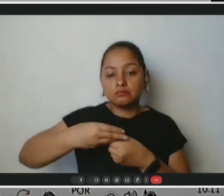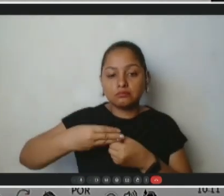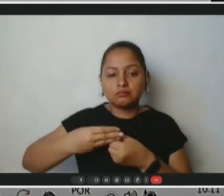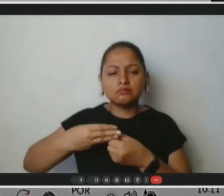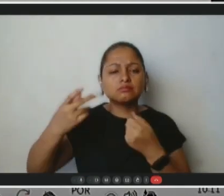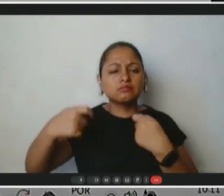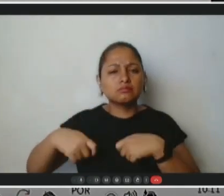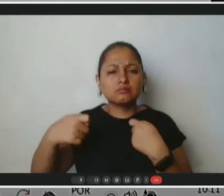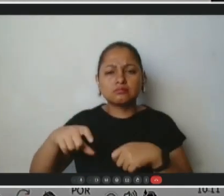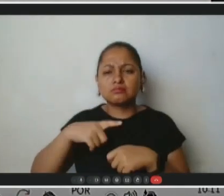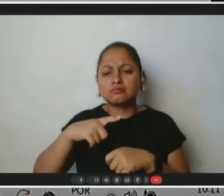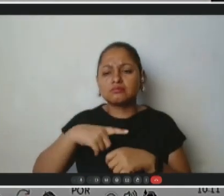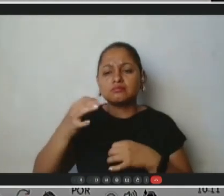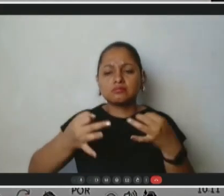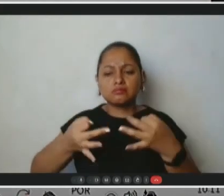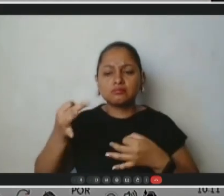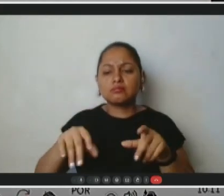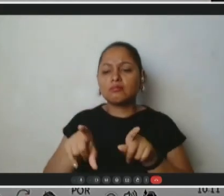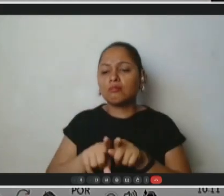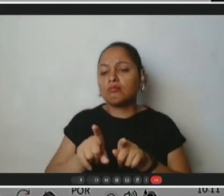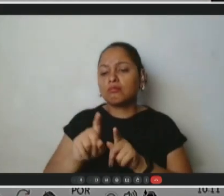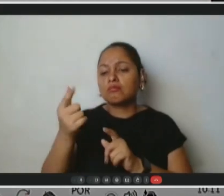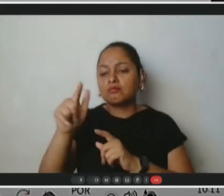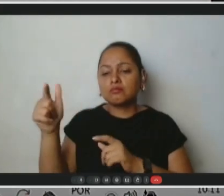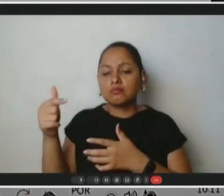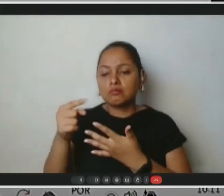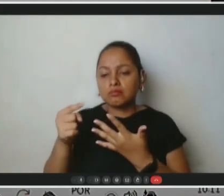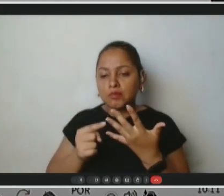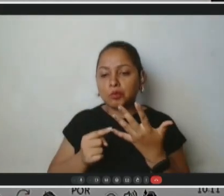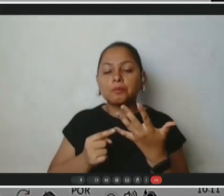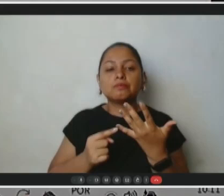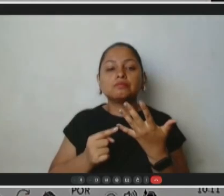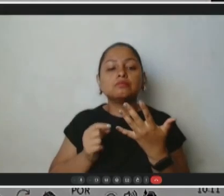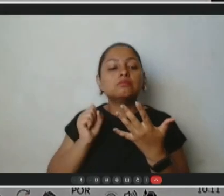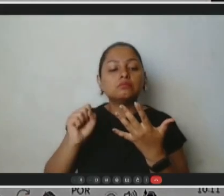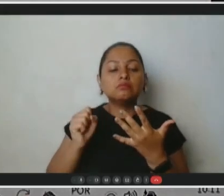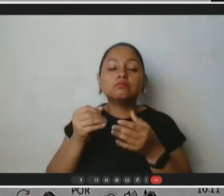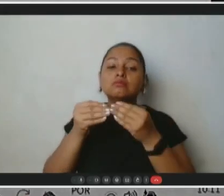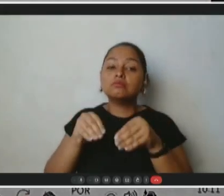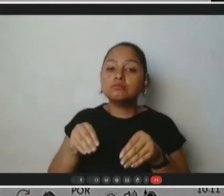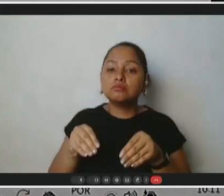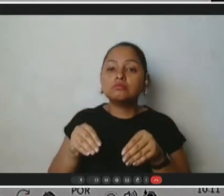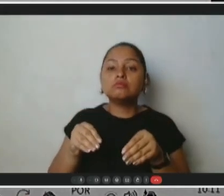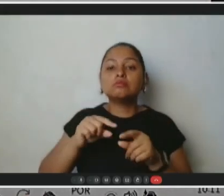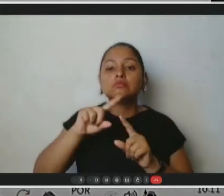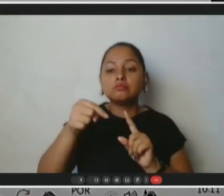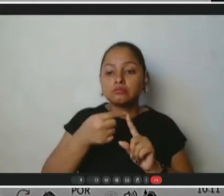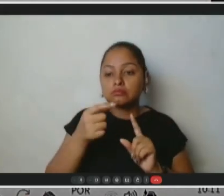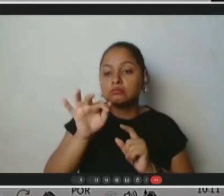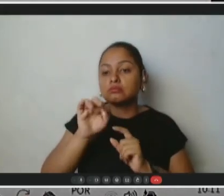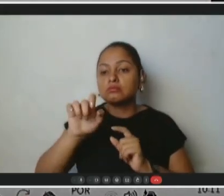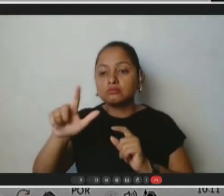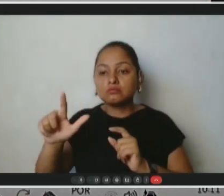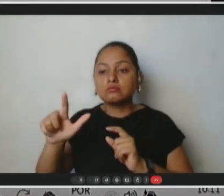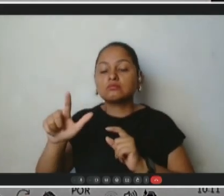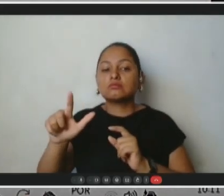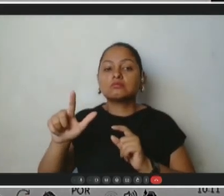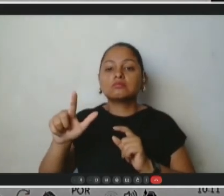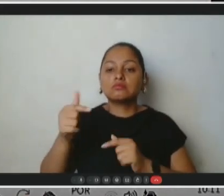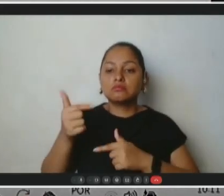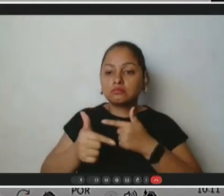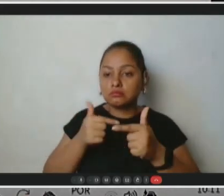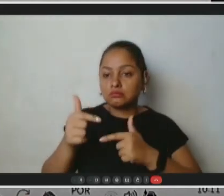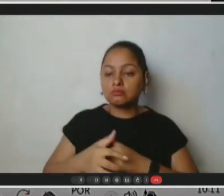judicial, bem como outros passivos contingentes que possam afetar as metas fiscais estabelecidas para o exercício.